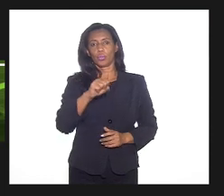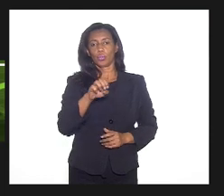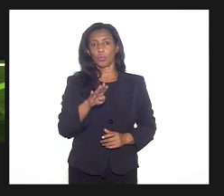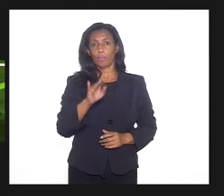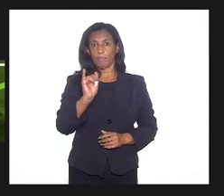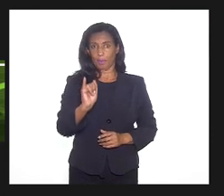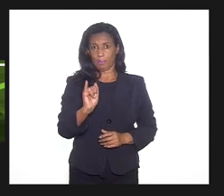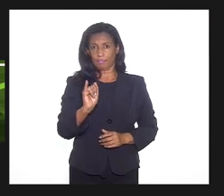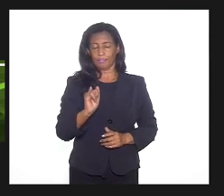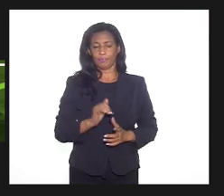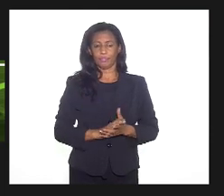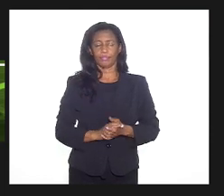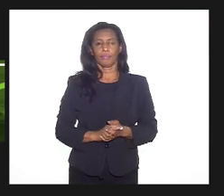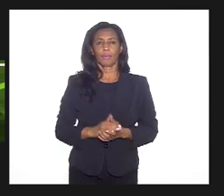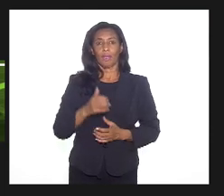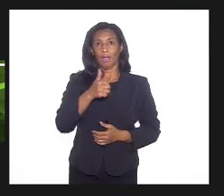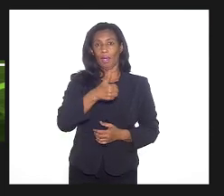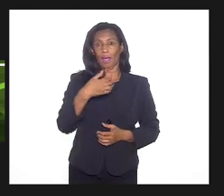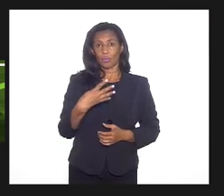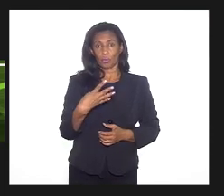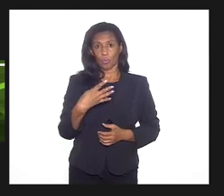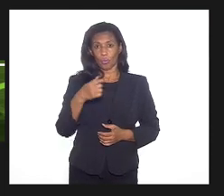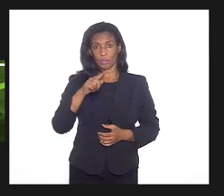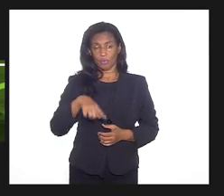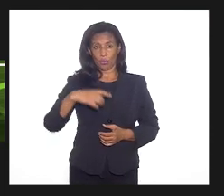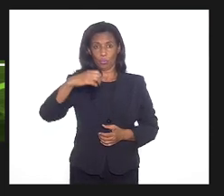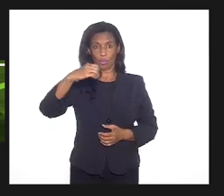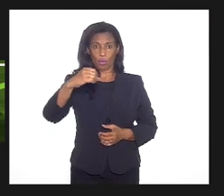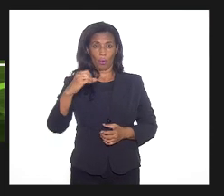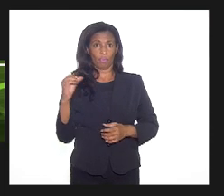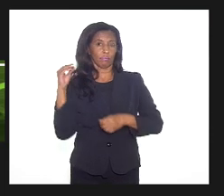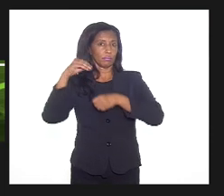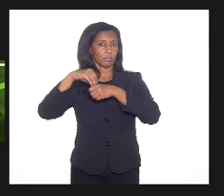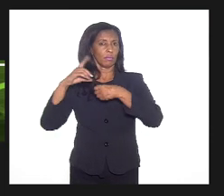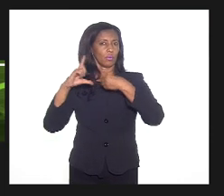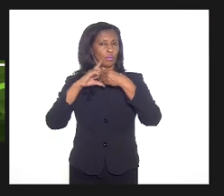só em função da aplicação desses artigos.